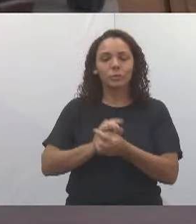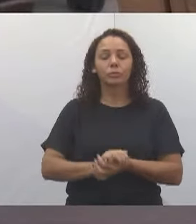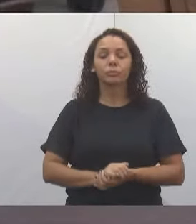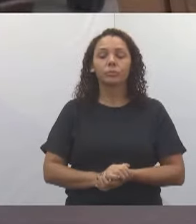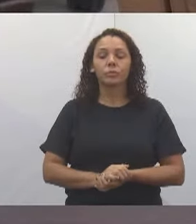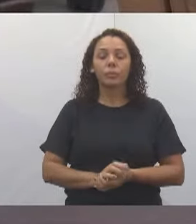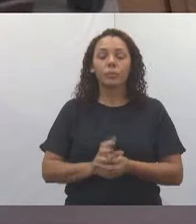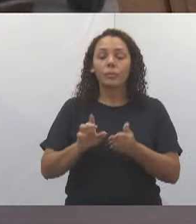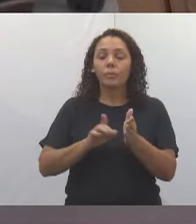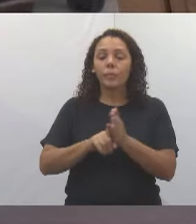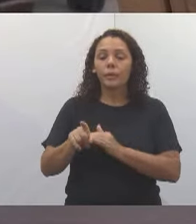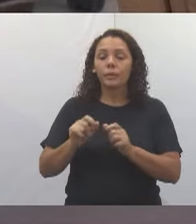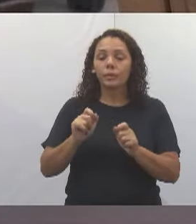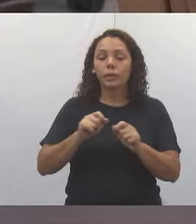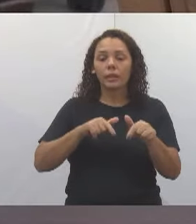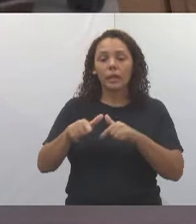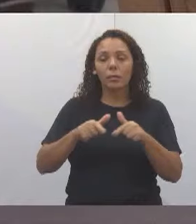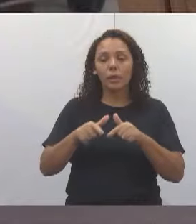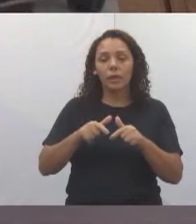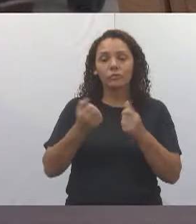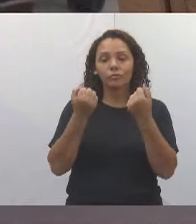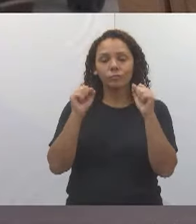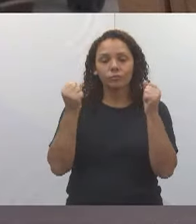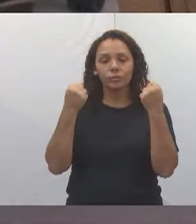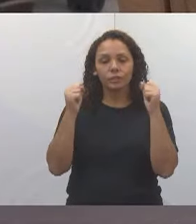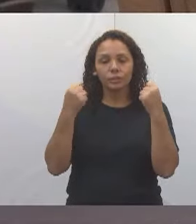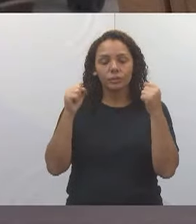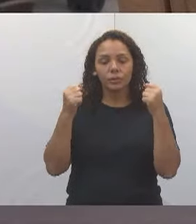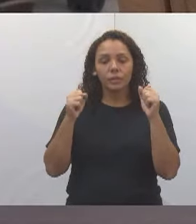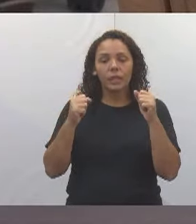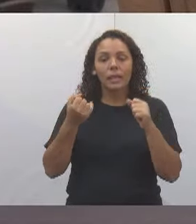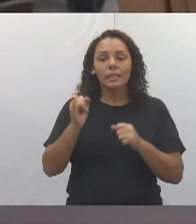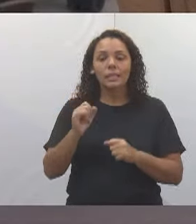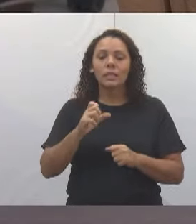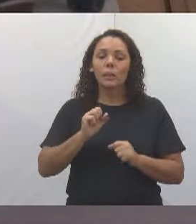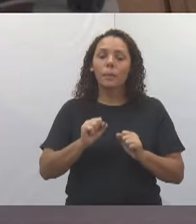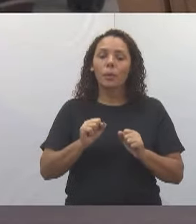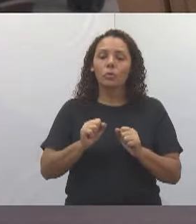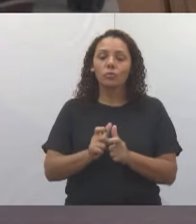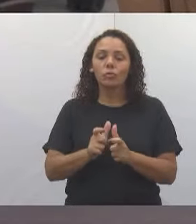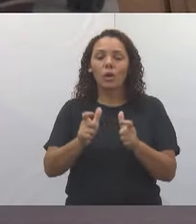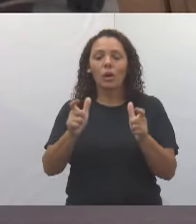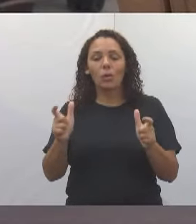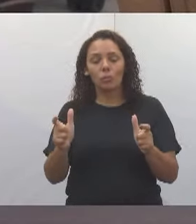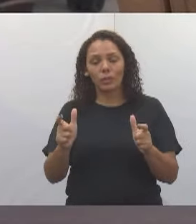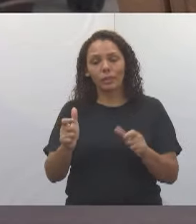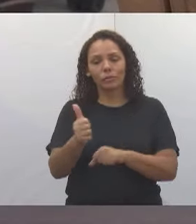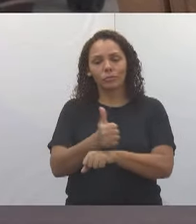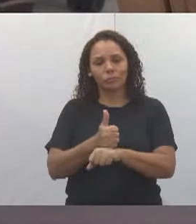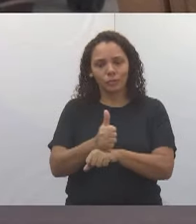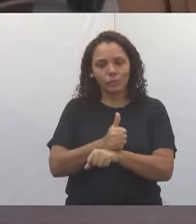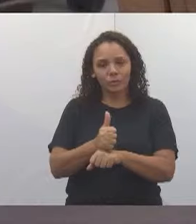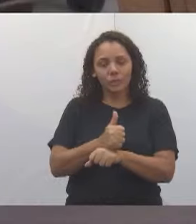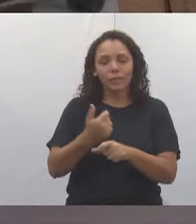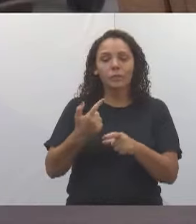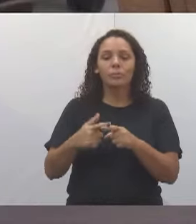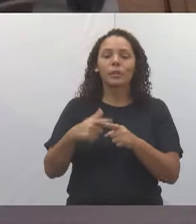serviço de fisioterapia, se há possibilidade de aumentar, porque o número está gigantesco